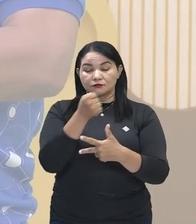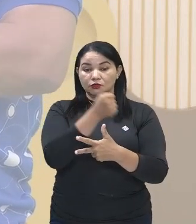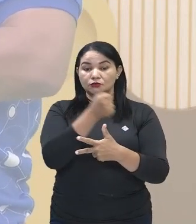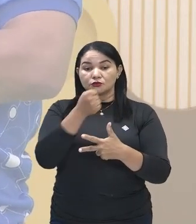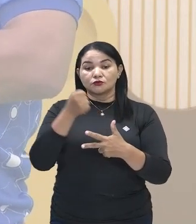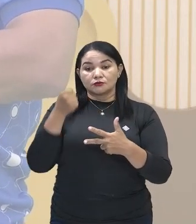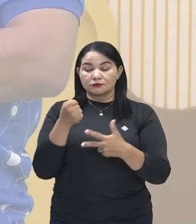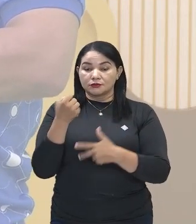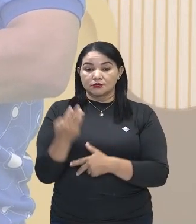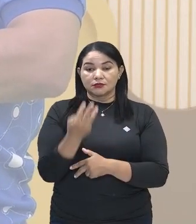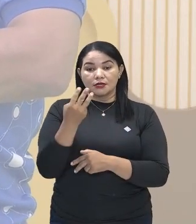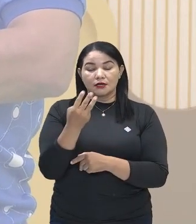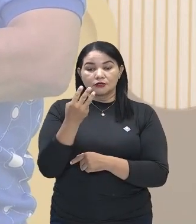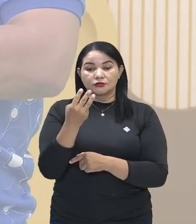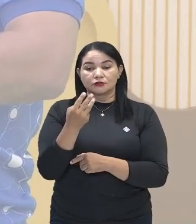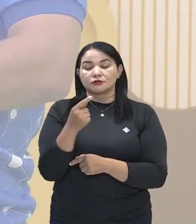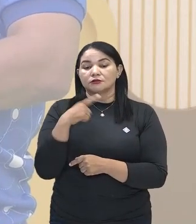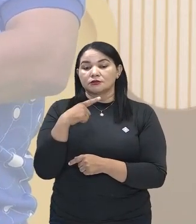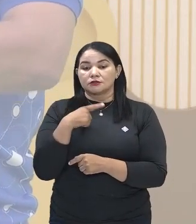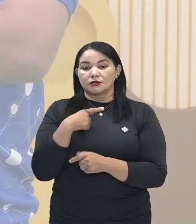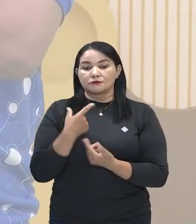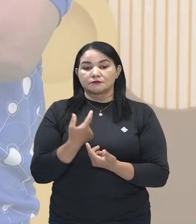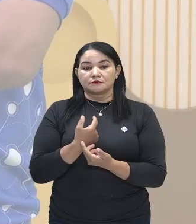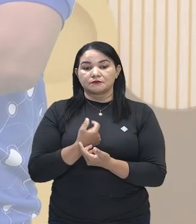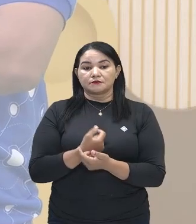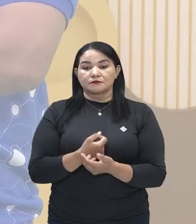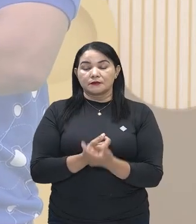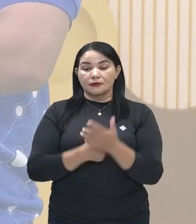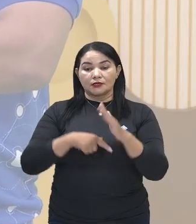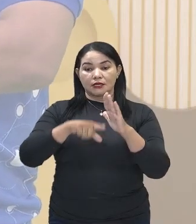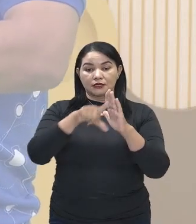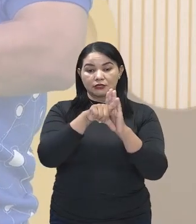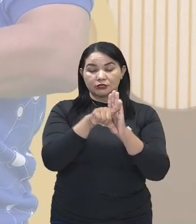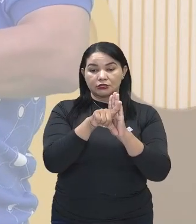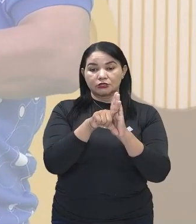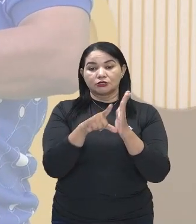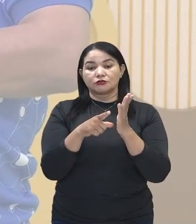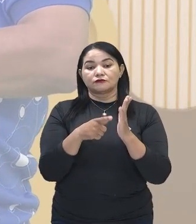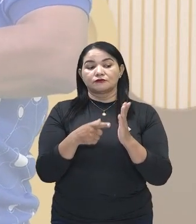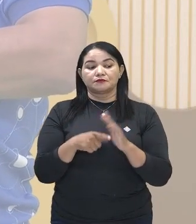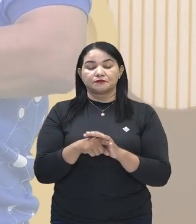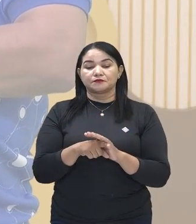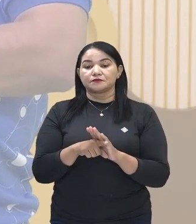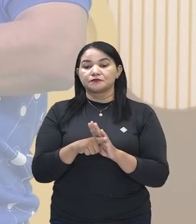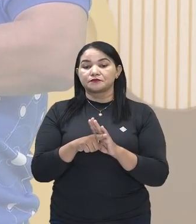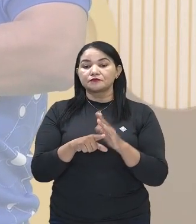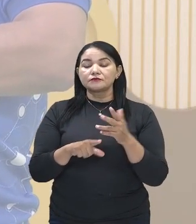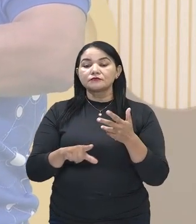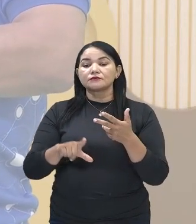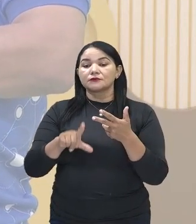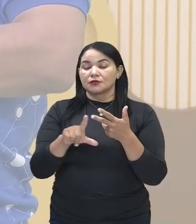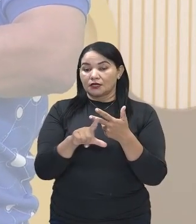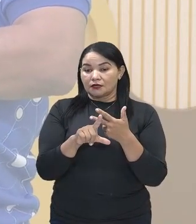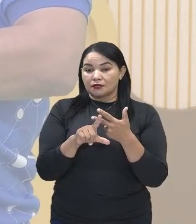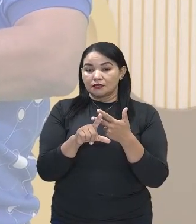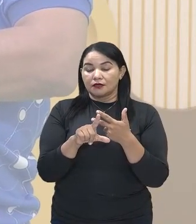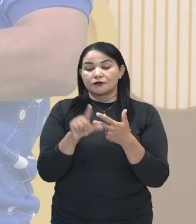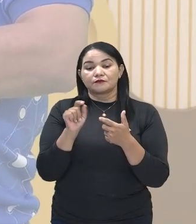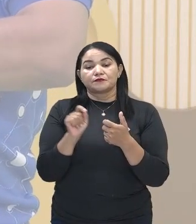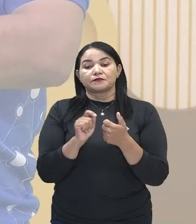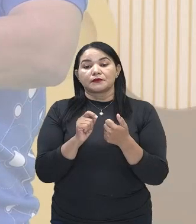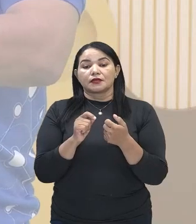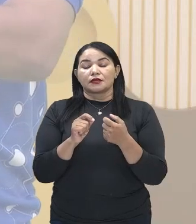na República, né, que é o poder legislativo, que são aqueles que fazem as